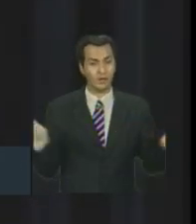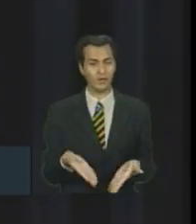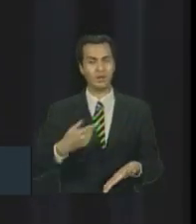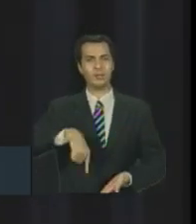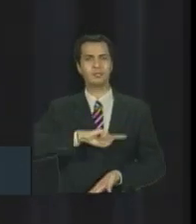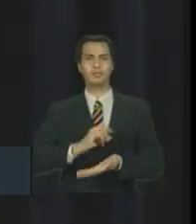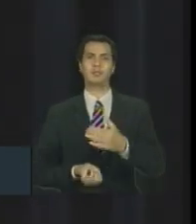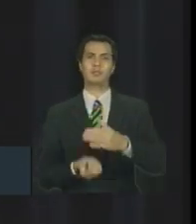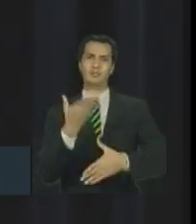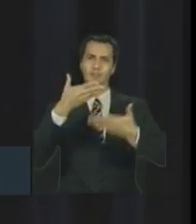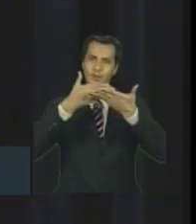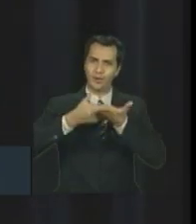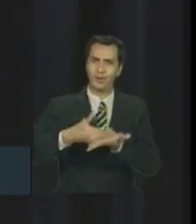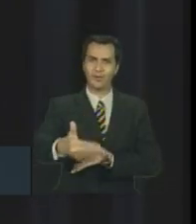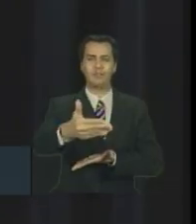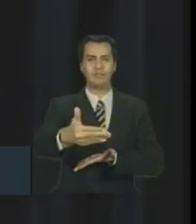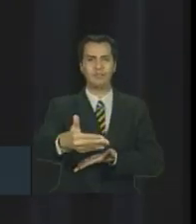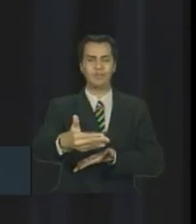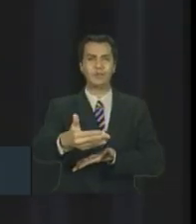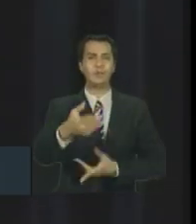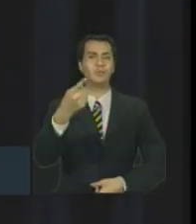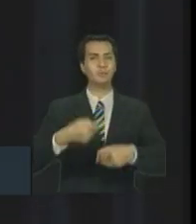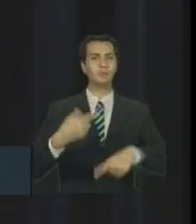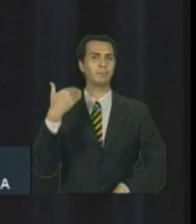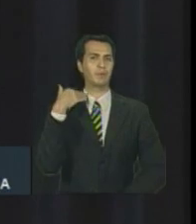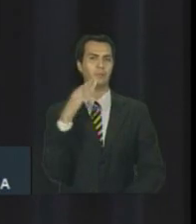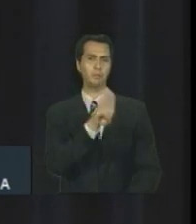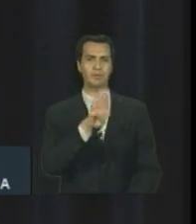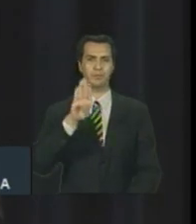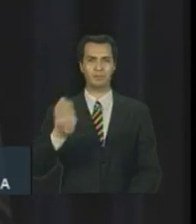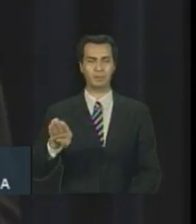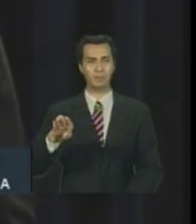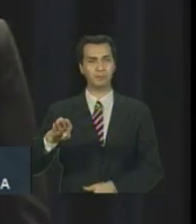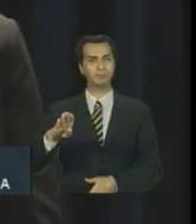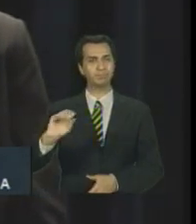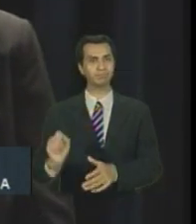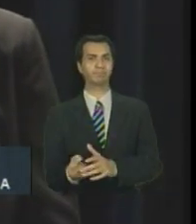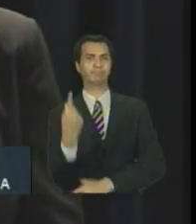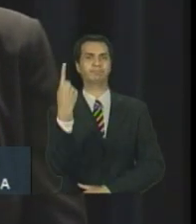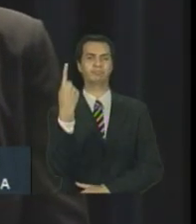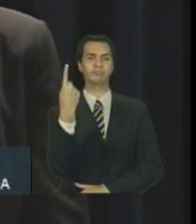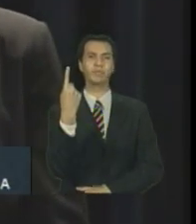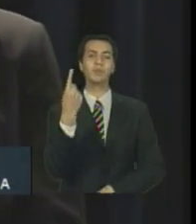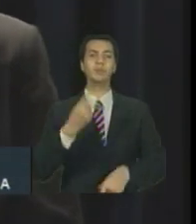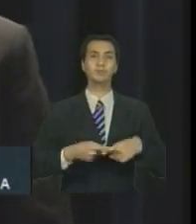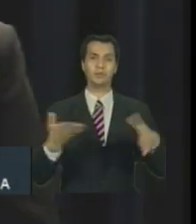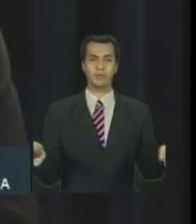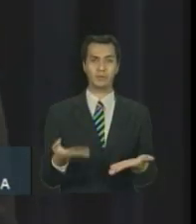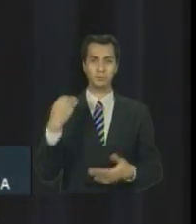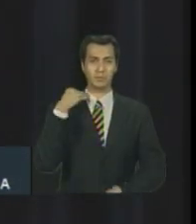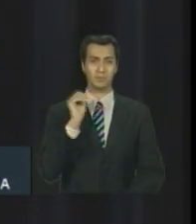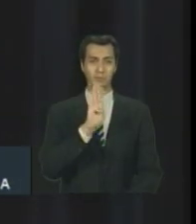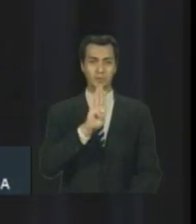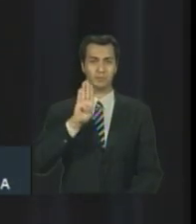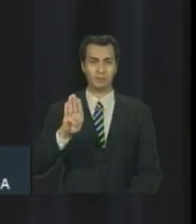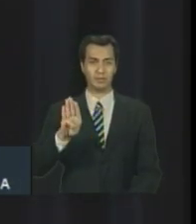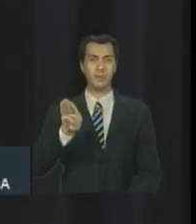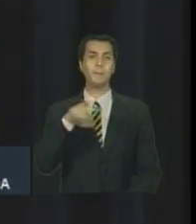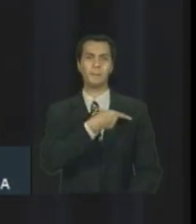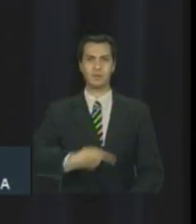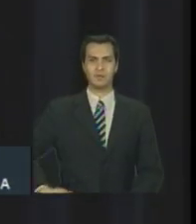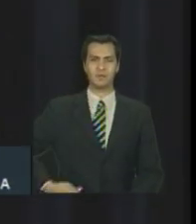esta iniciativa do Banco do Brasil. O Banco do Brasil, como disse o presidente